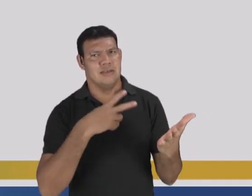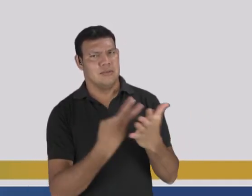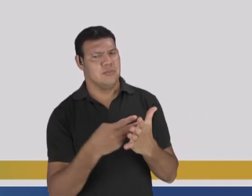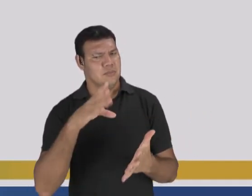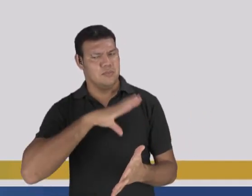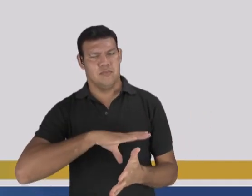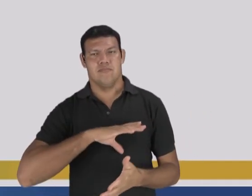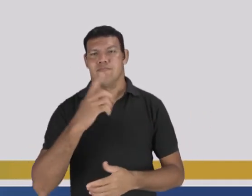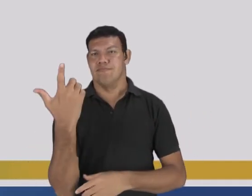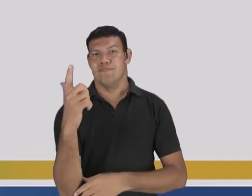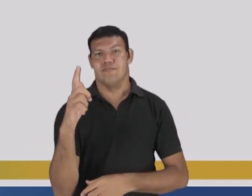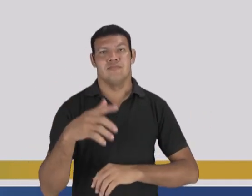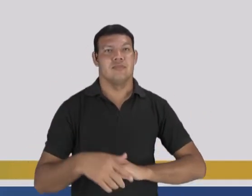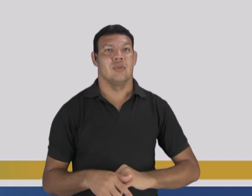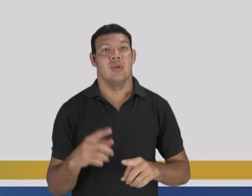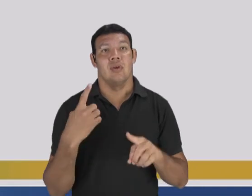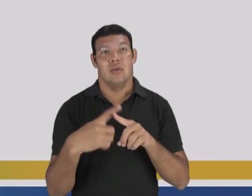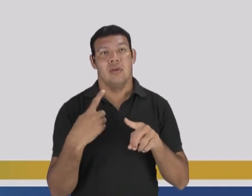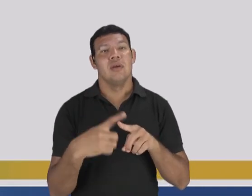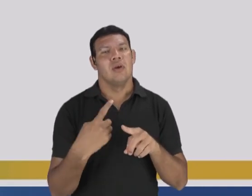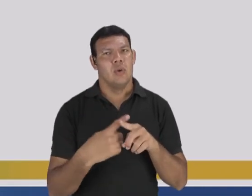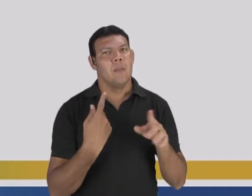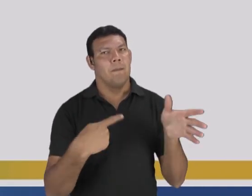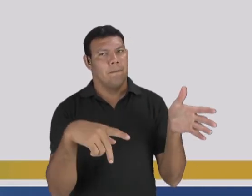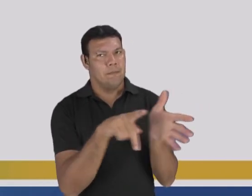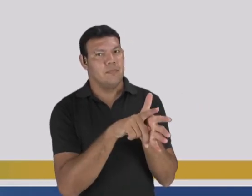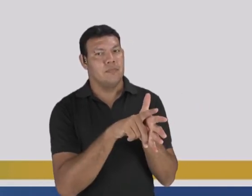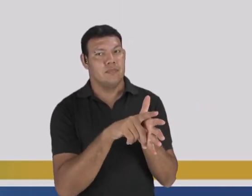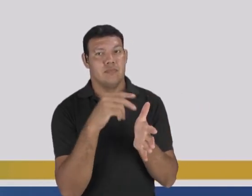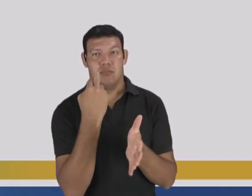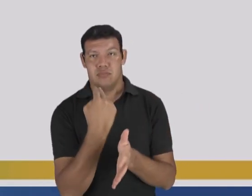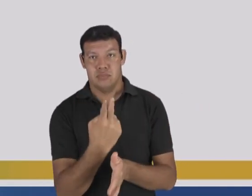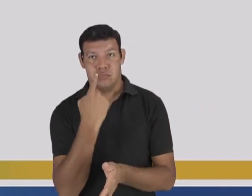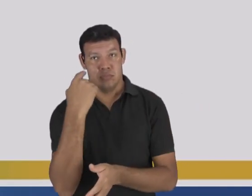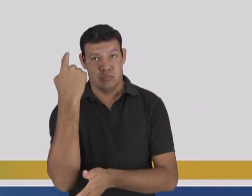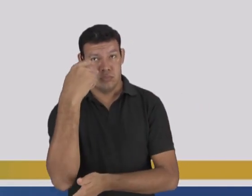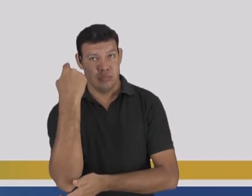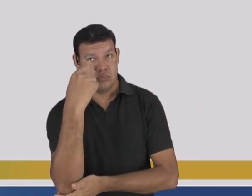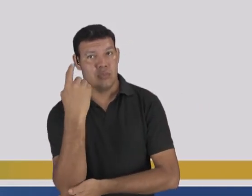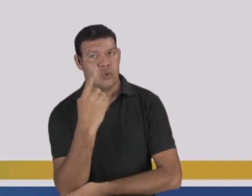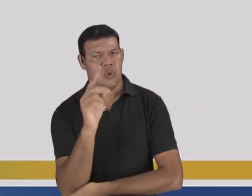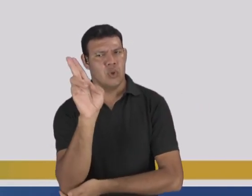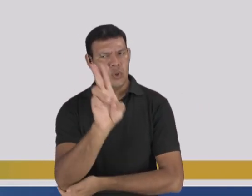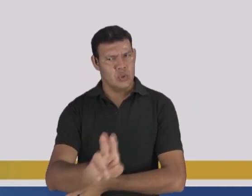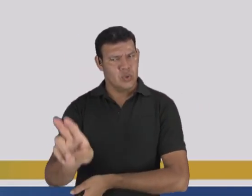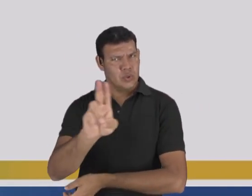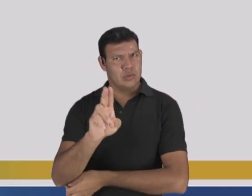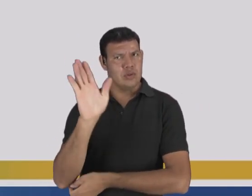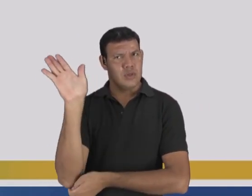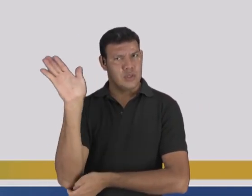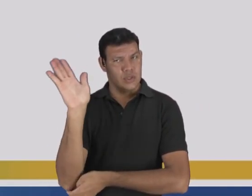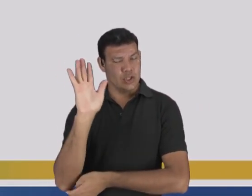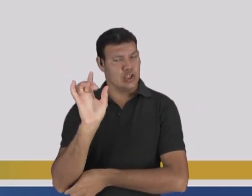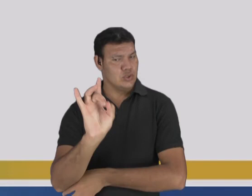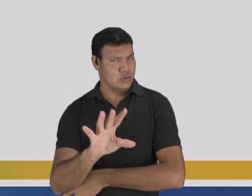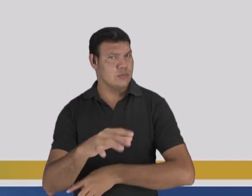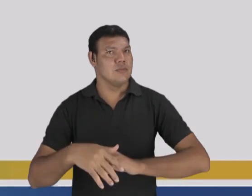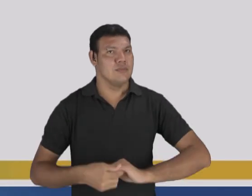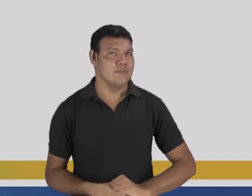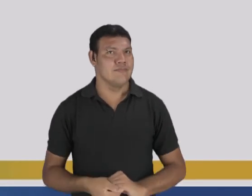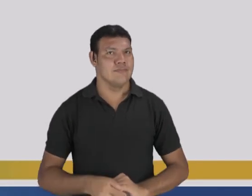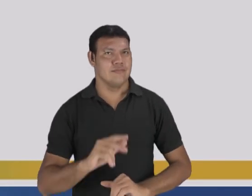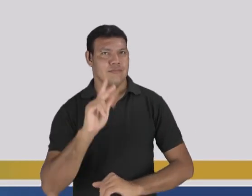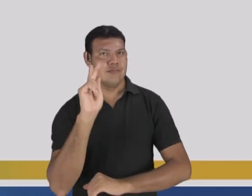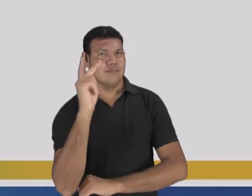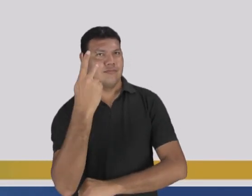no português, porque ele é um termo específico do espanhol, né? Eles utilizam esse termo para se despedir. Então, é como se eu dissesse até pronto,